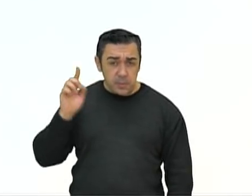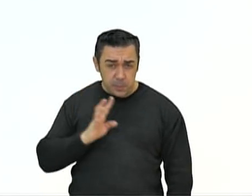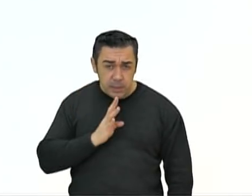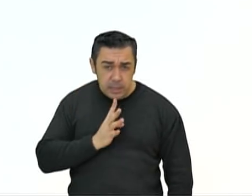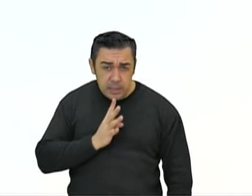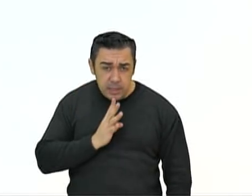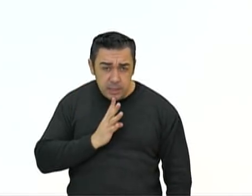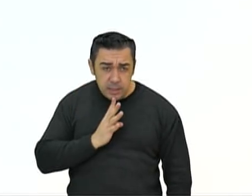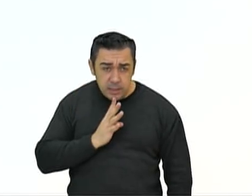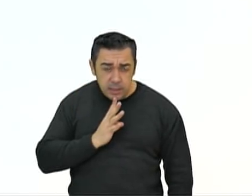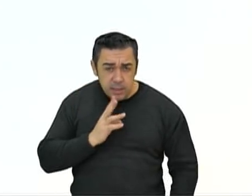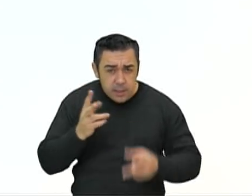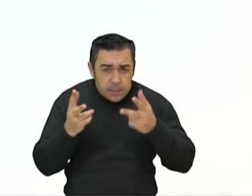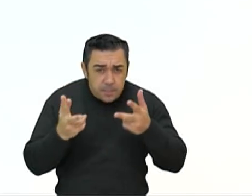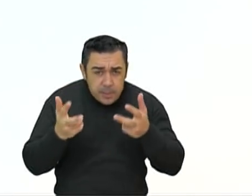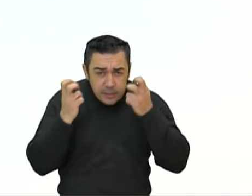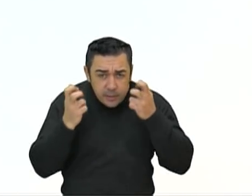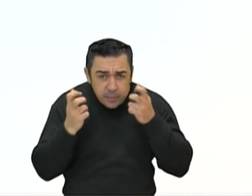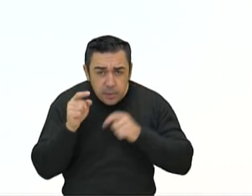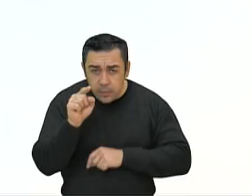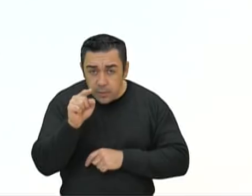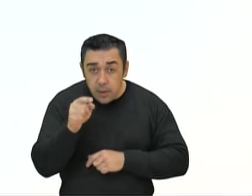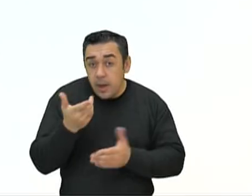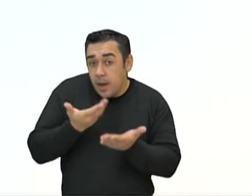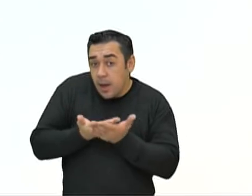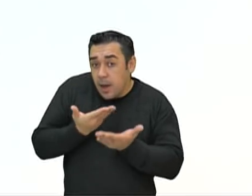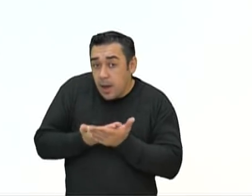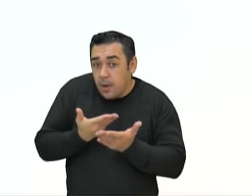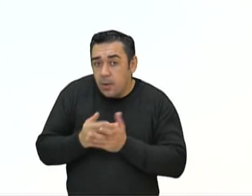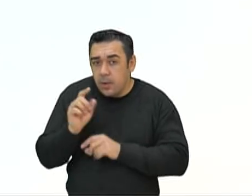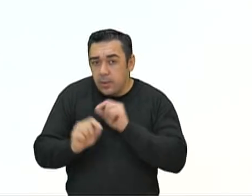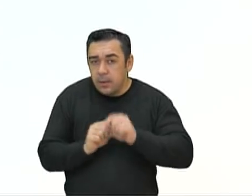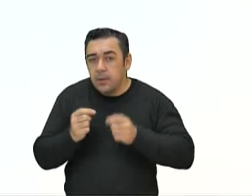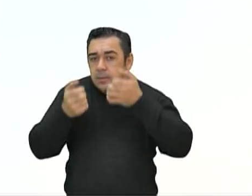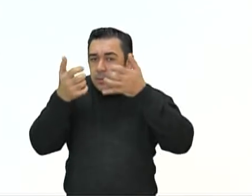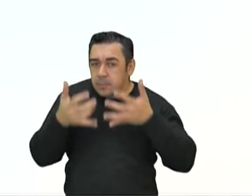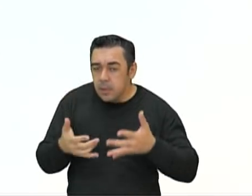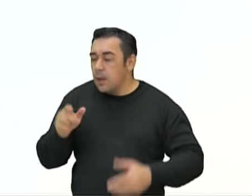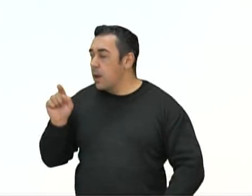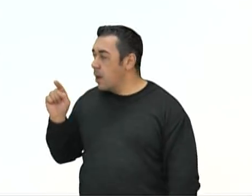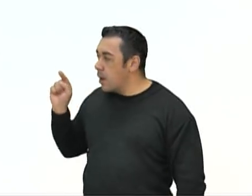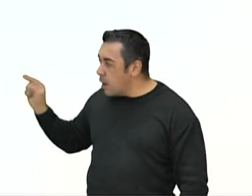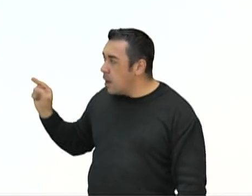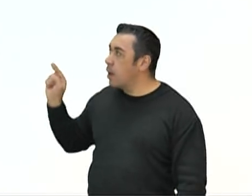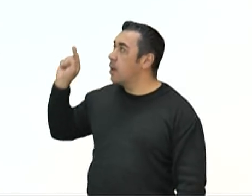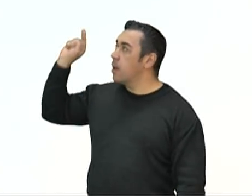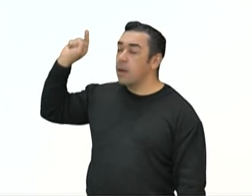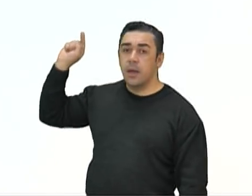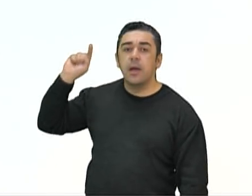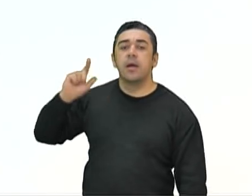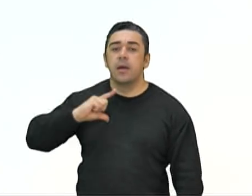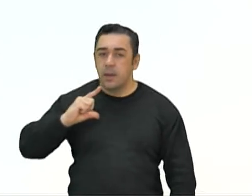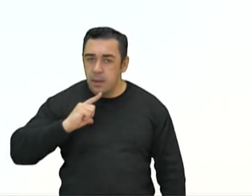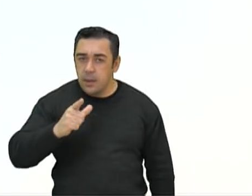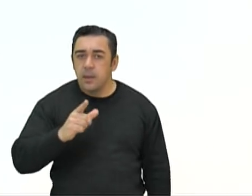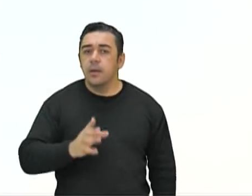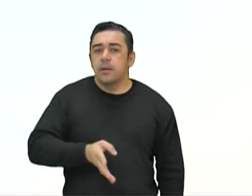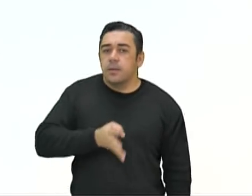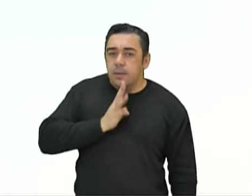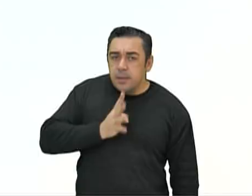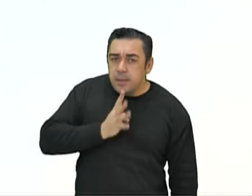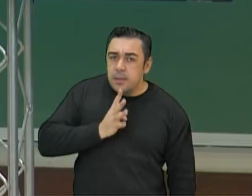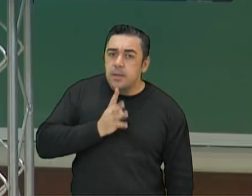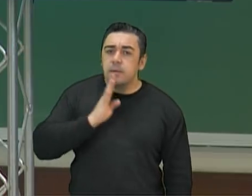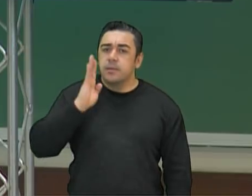antes? Reparou então que essa nossa aula de hoje, ela vai trabalhar aí com alguns elementos bem